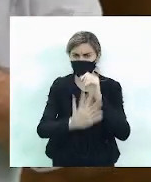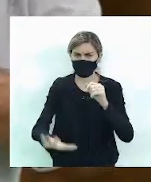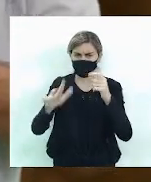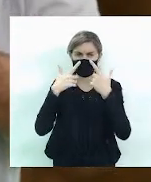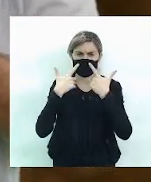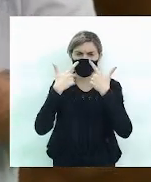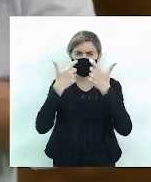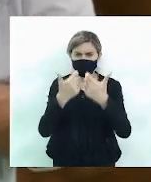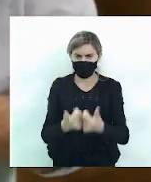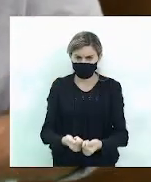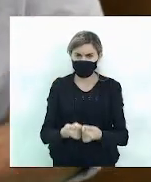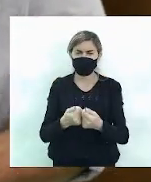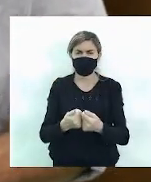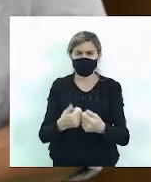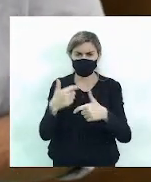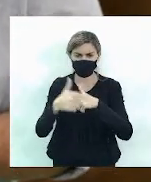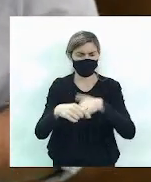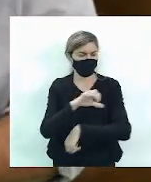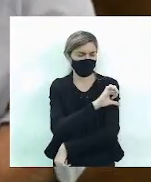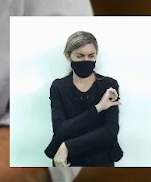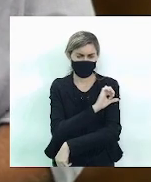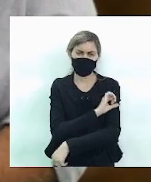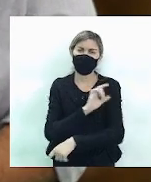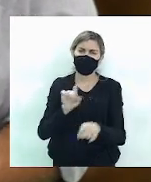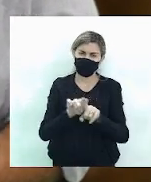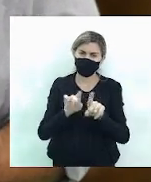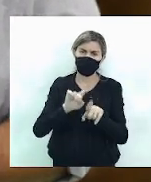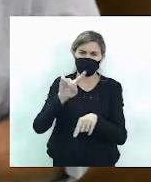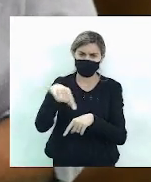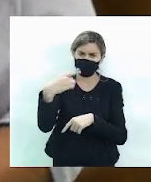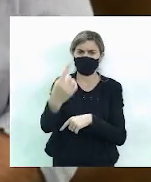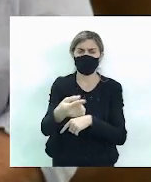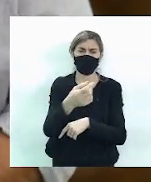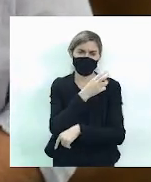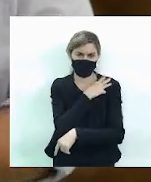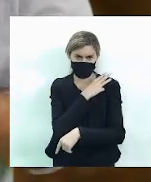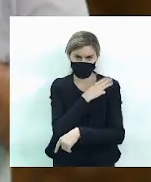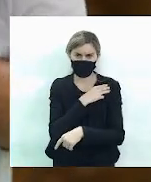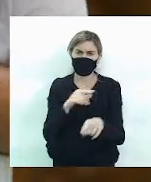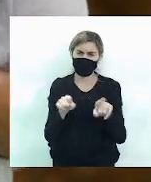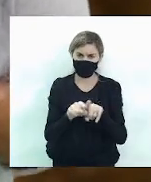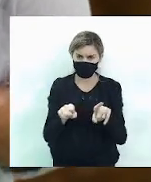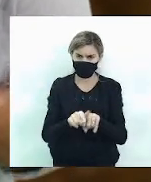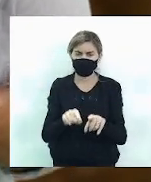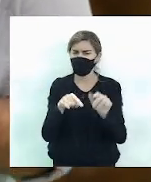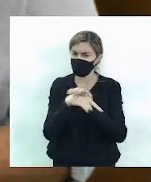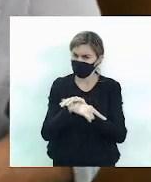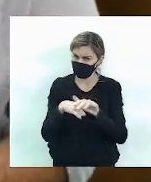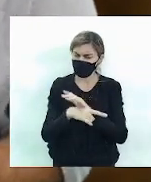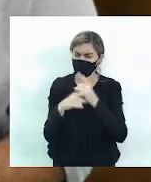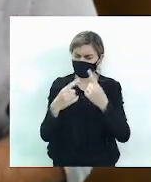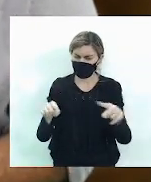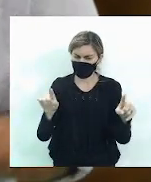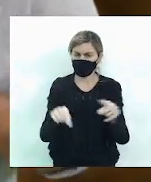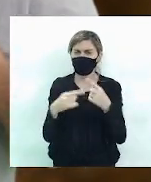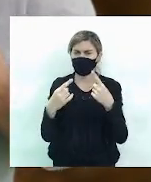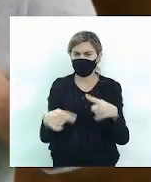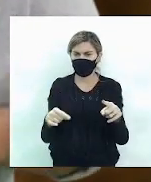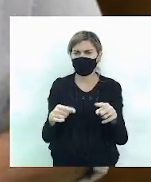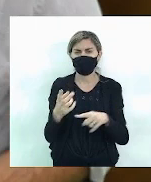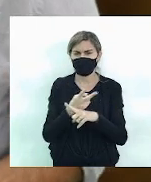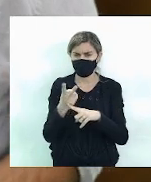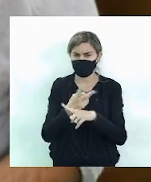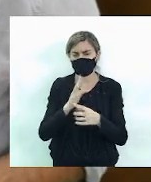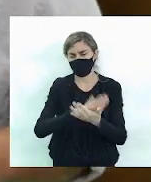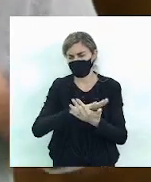é trabalhado no 9º ano e que você também irá se deparar lá no ensino médio. Então, pesquisa a música, Cenário, e